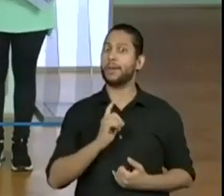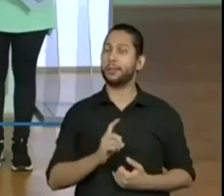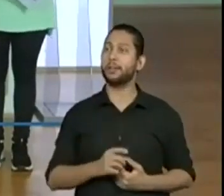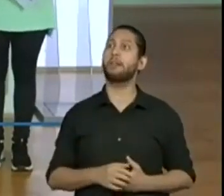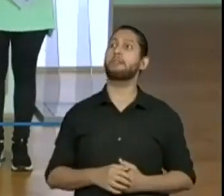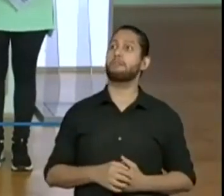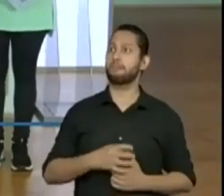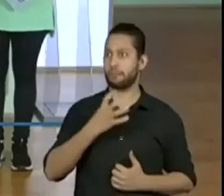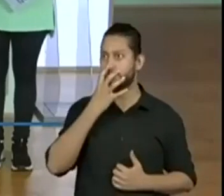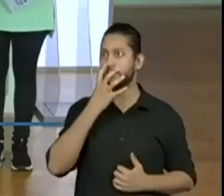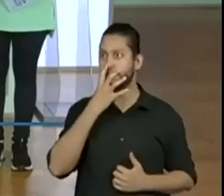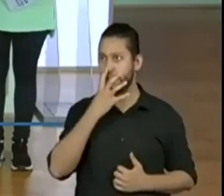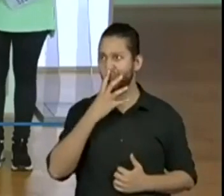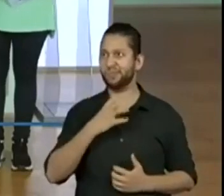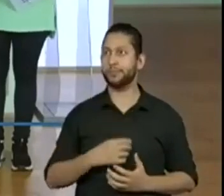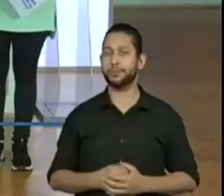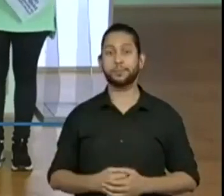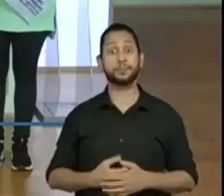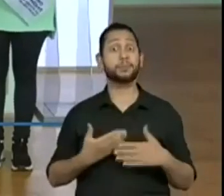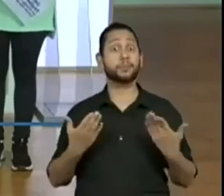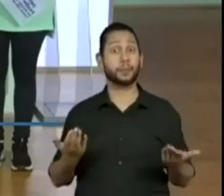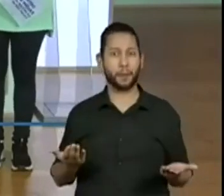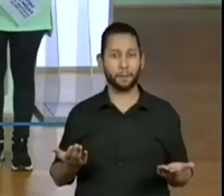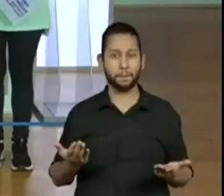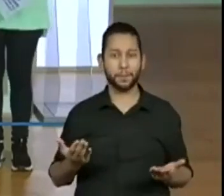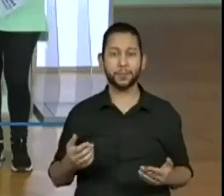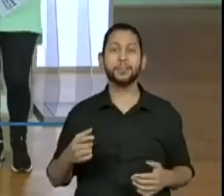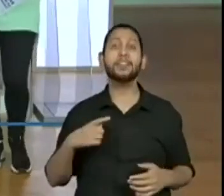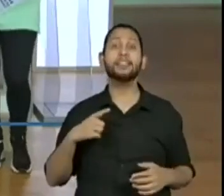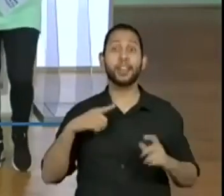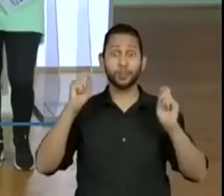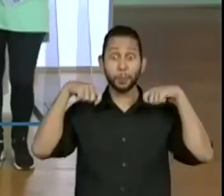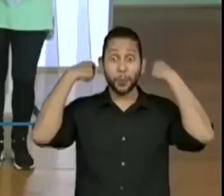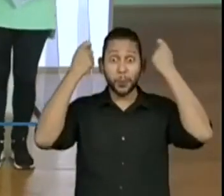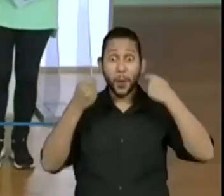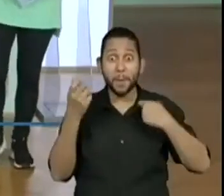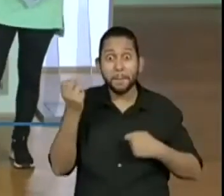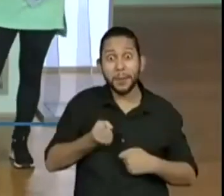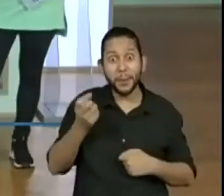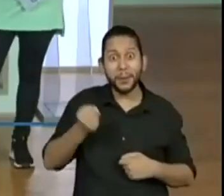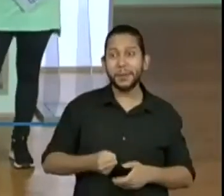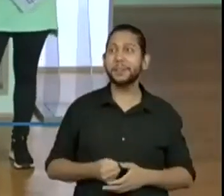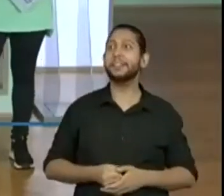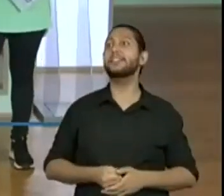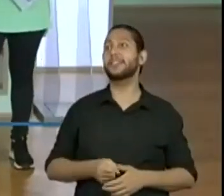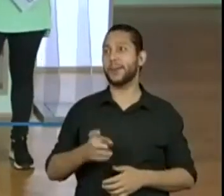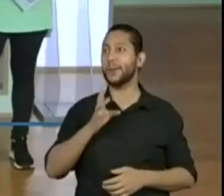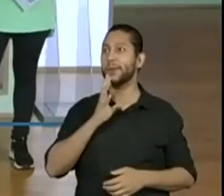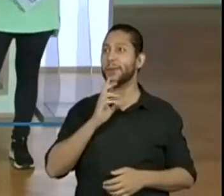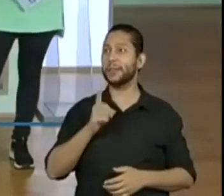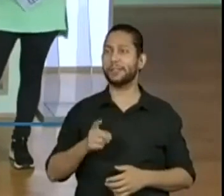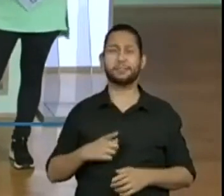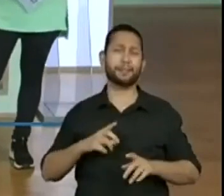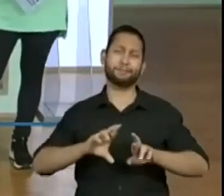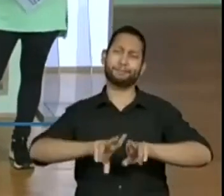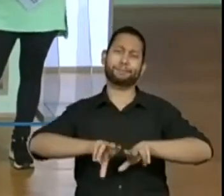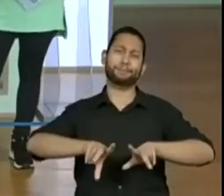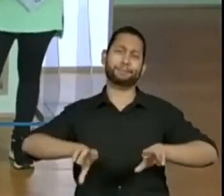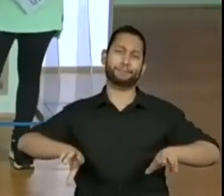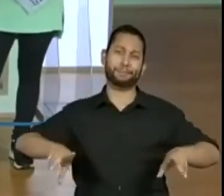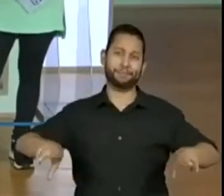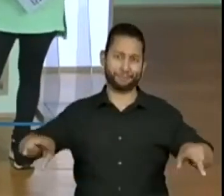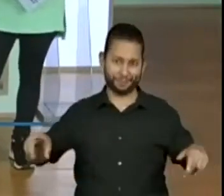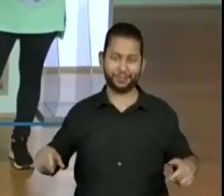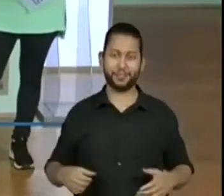mesmo. Ó, já mandaram mais um, Chapeuzinho Branco. O Chapeuzinho tem muitas e